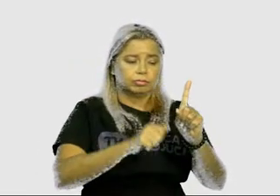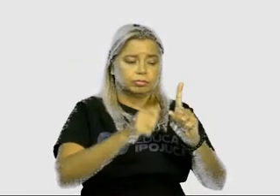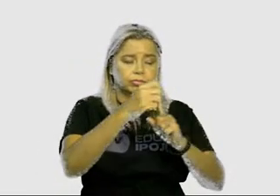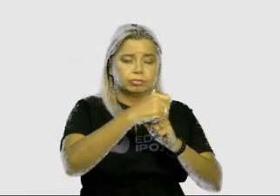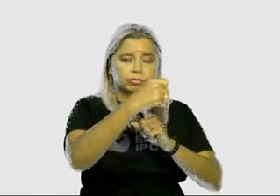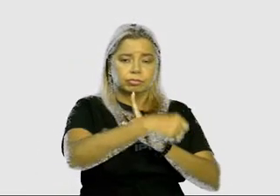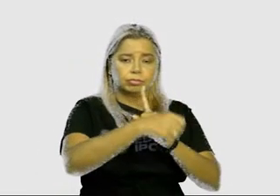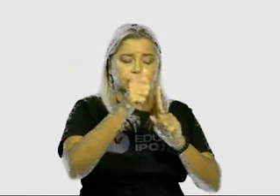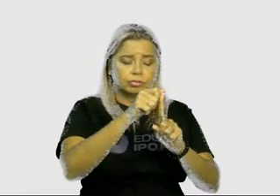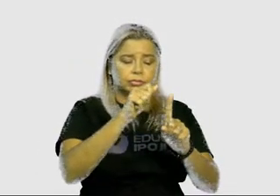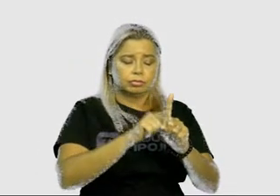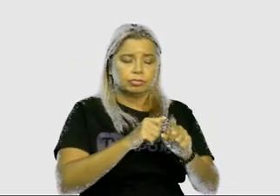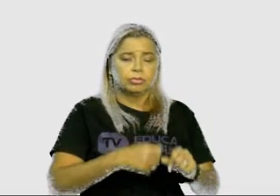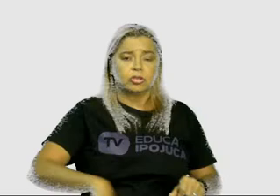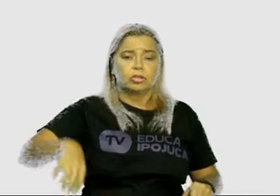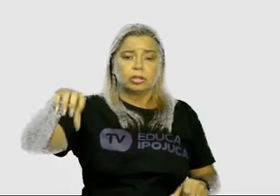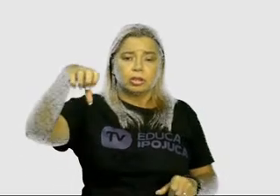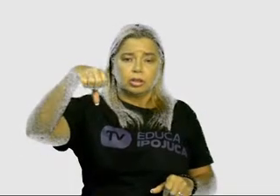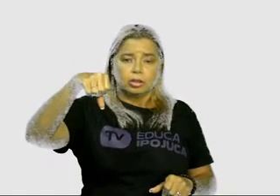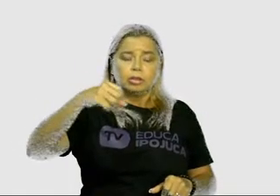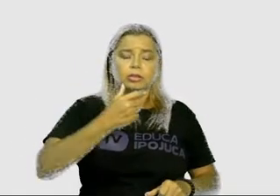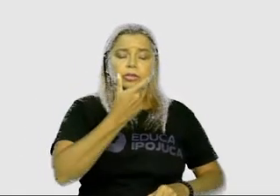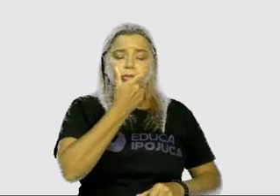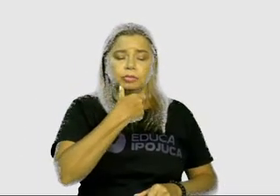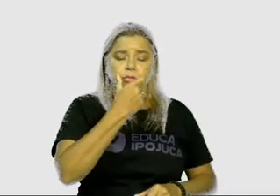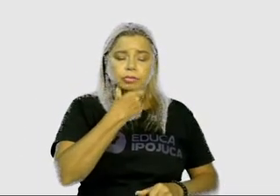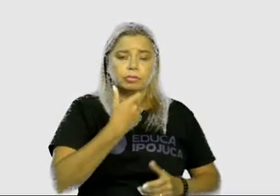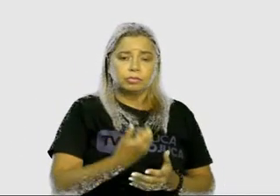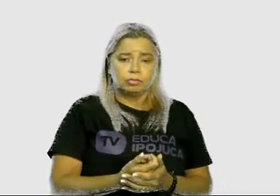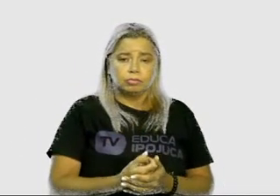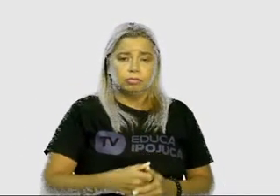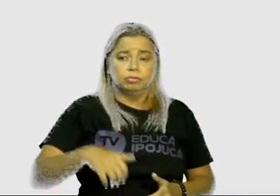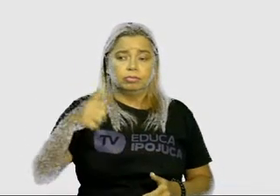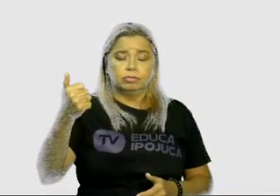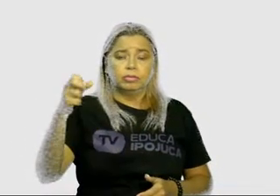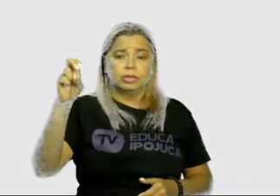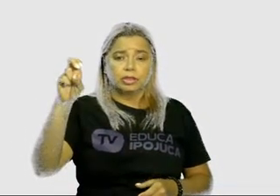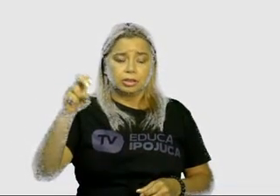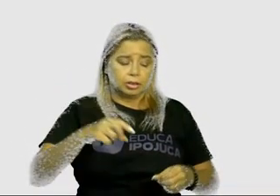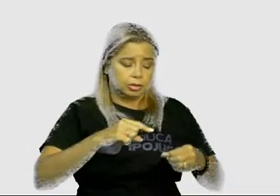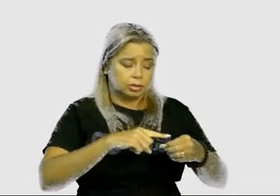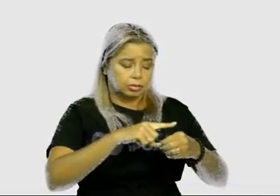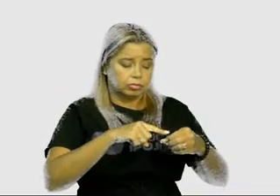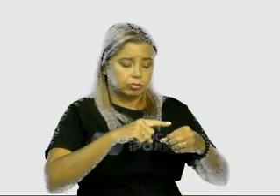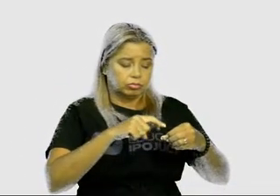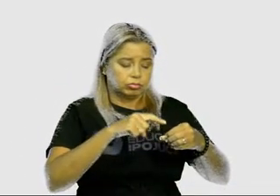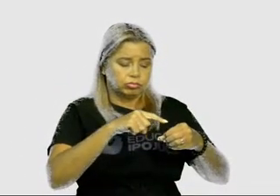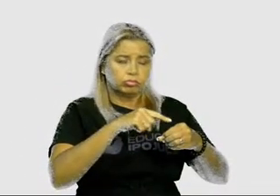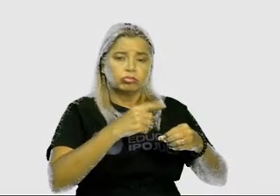9 maçãs, 15 morangos e 11 kiwis.